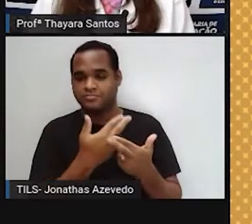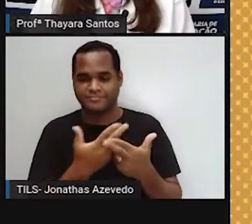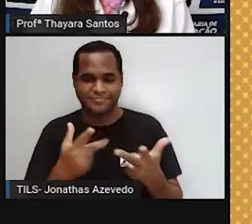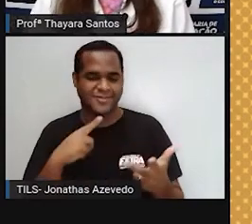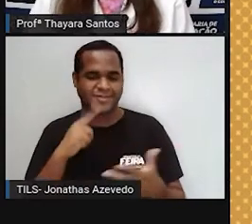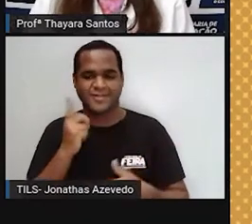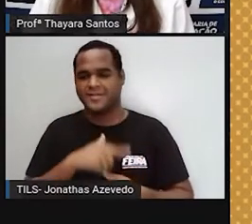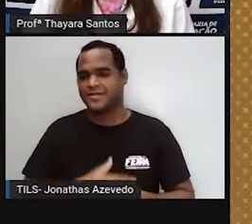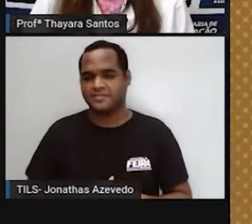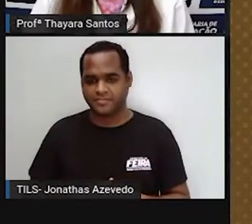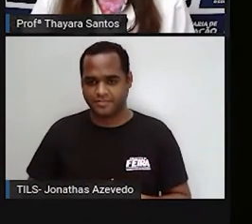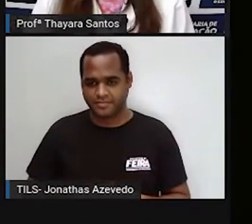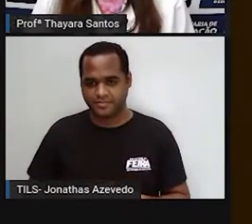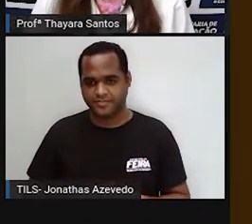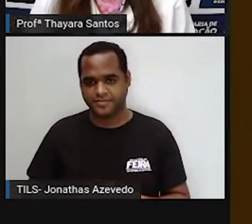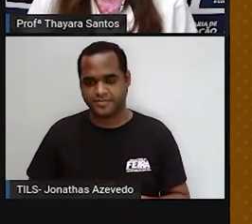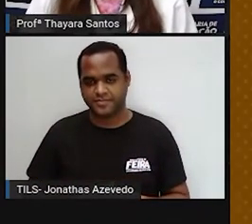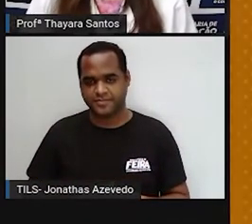plantas.